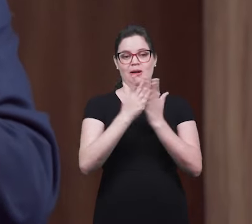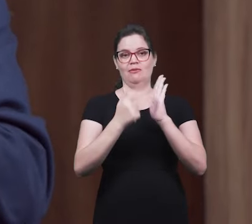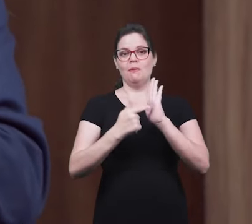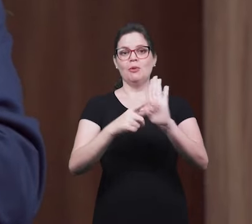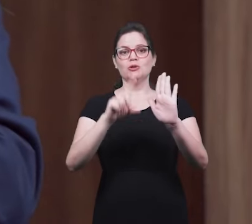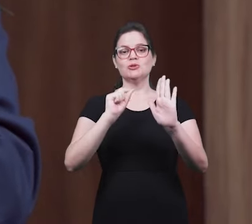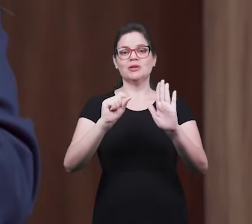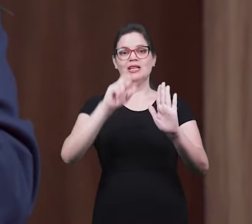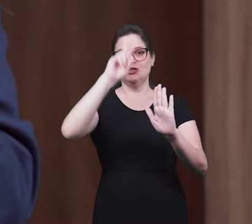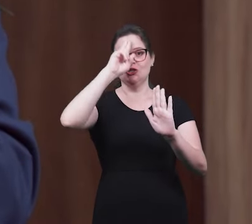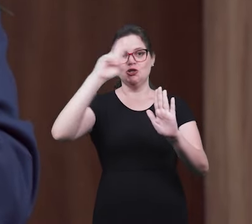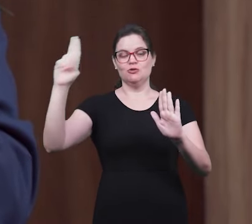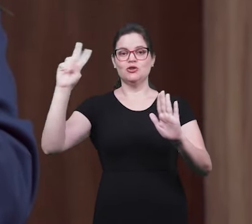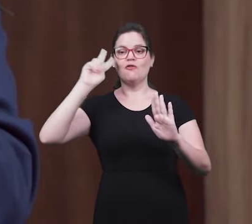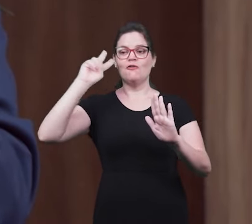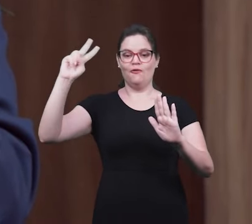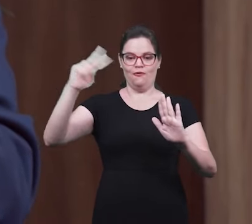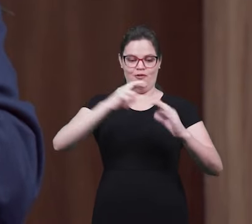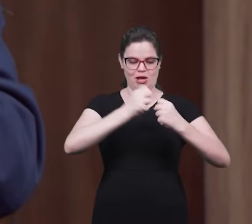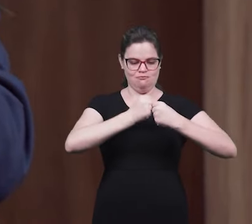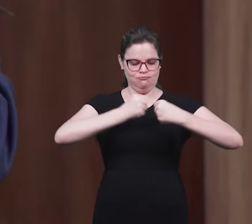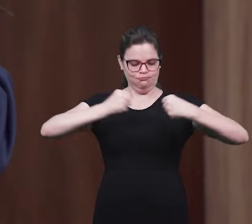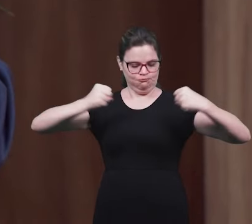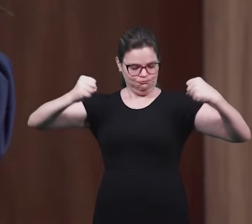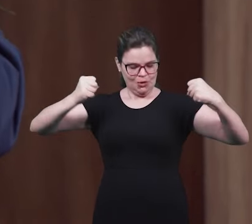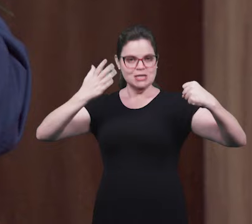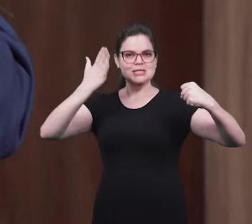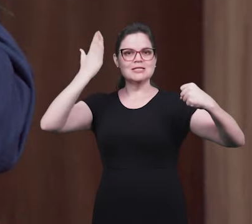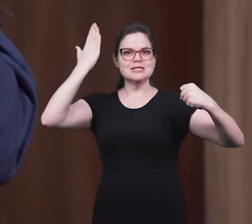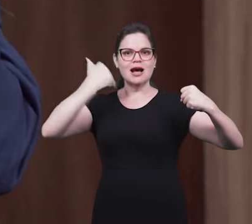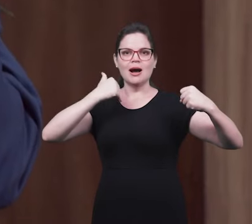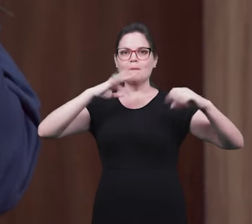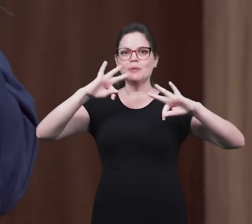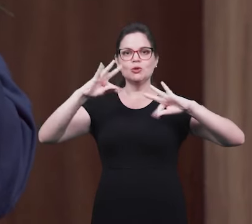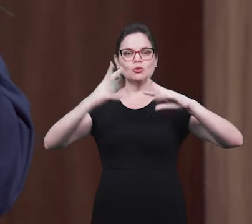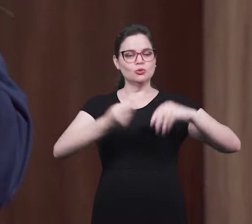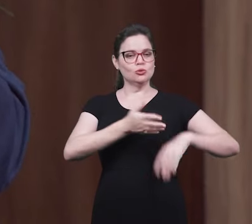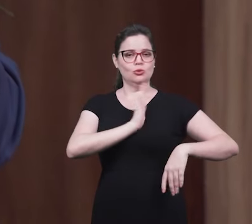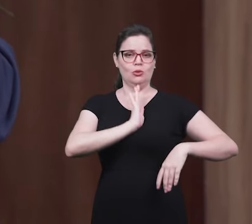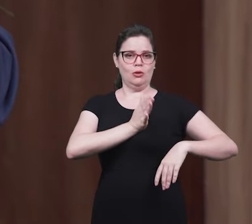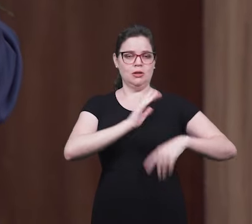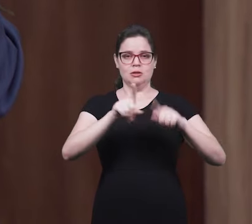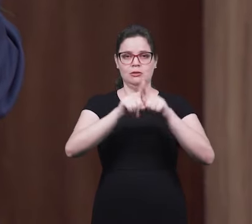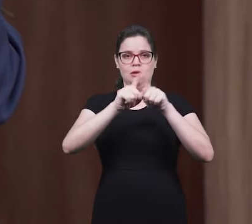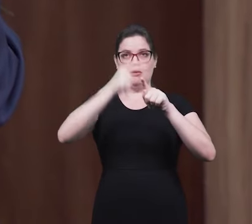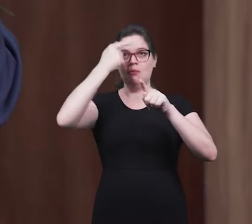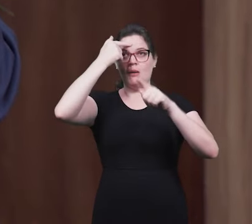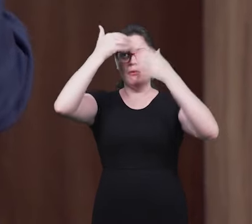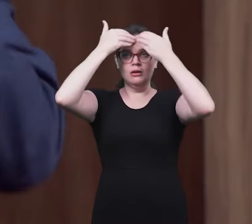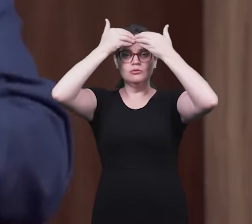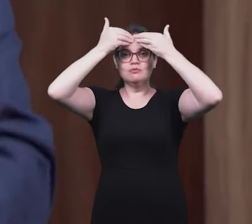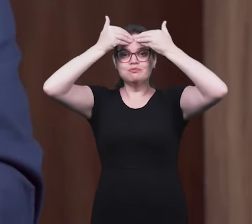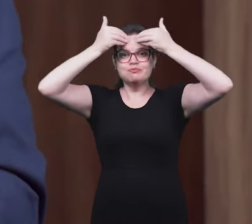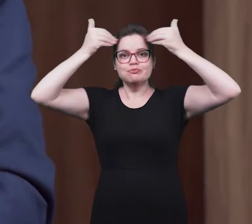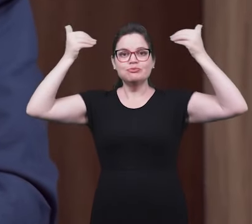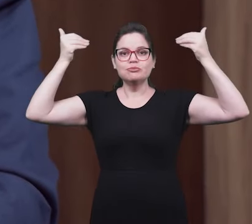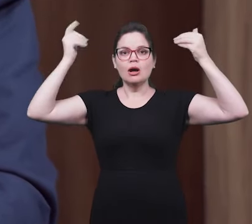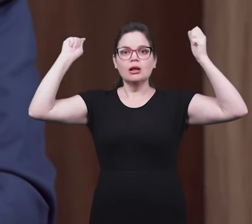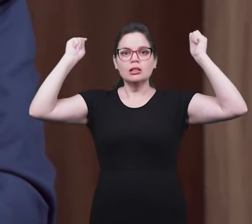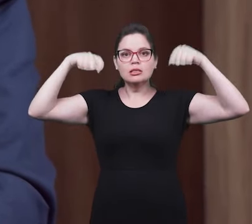o coração do homem. Ou seja, Ele sabe tudo que está na minha mente, aquilo que são os